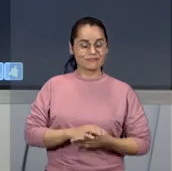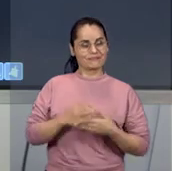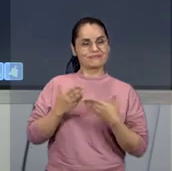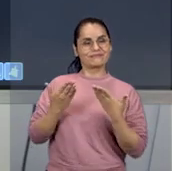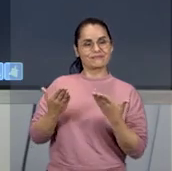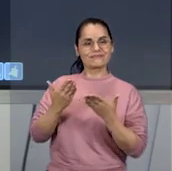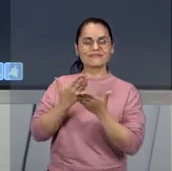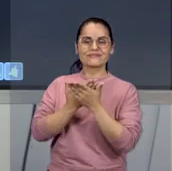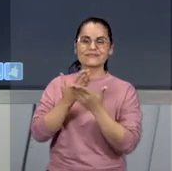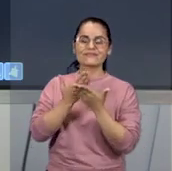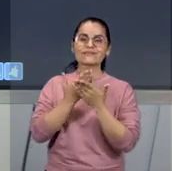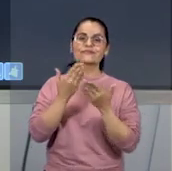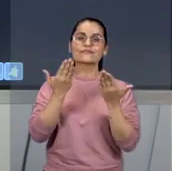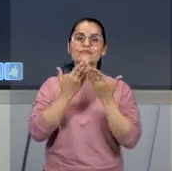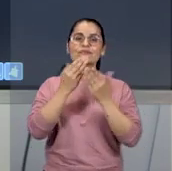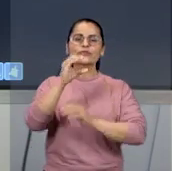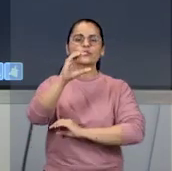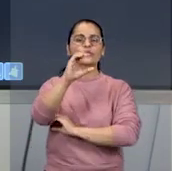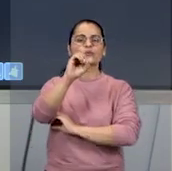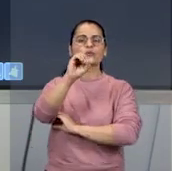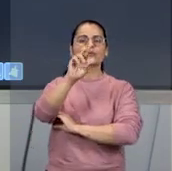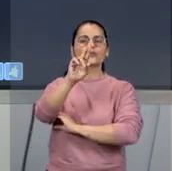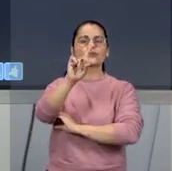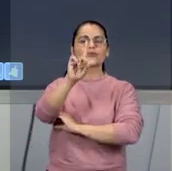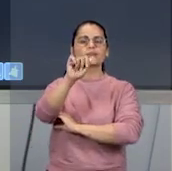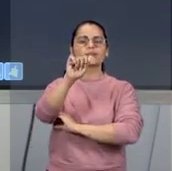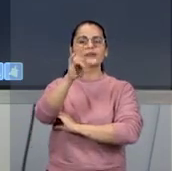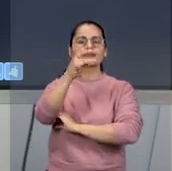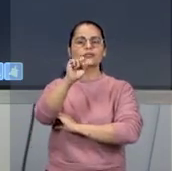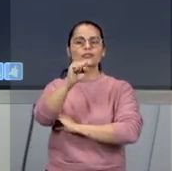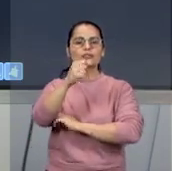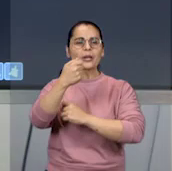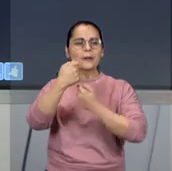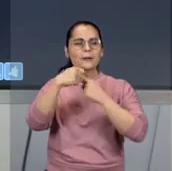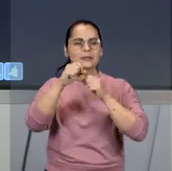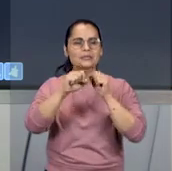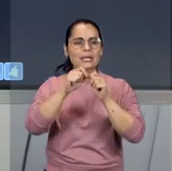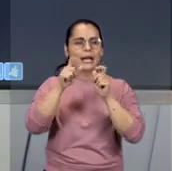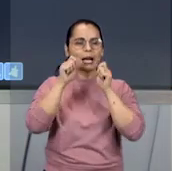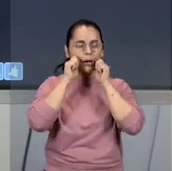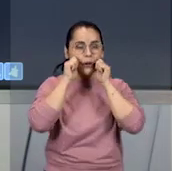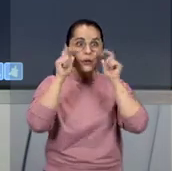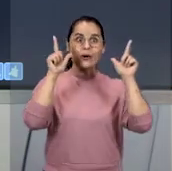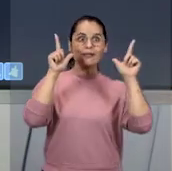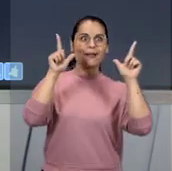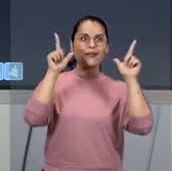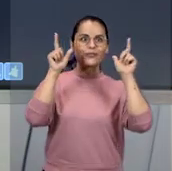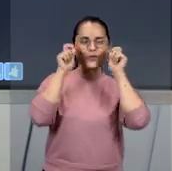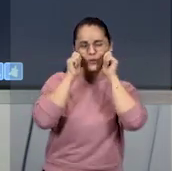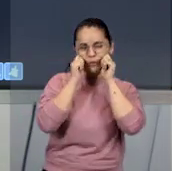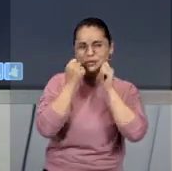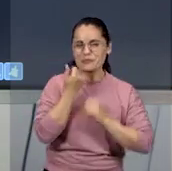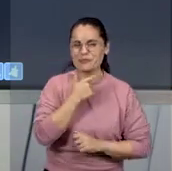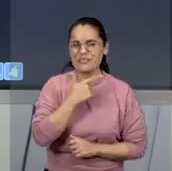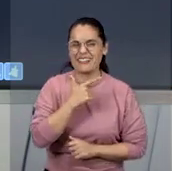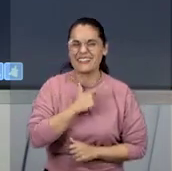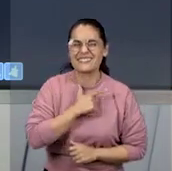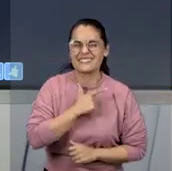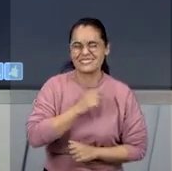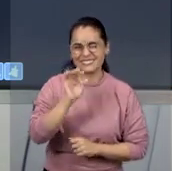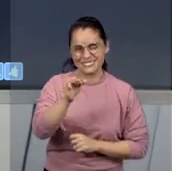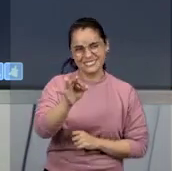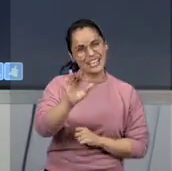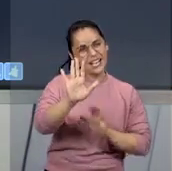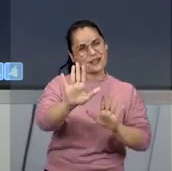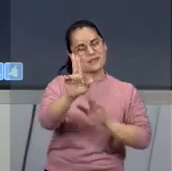Bem, a aula de hoje é de cordados. Tem que estar acordado ou tem que estar dormindo para assistir? Piada horrorosa, né? Mas